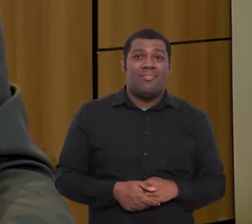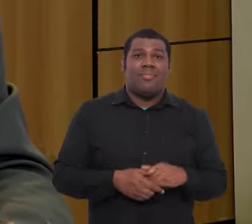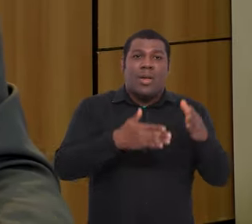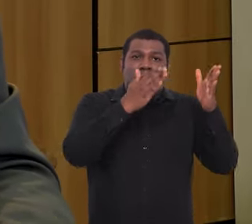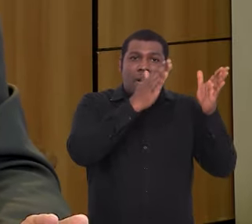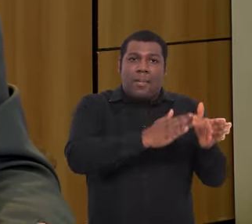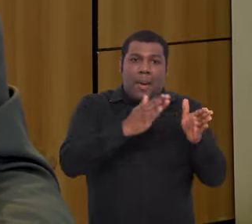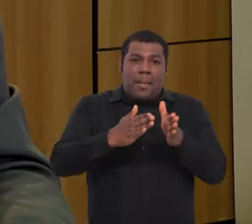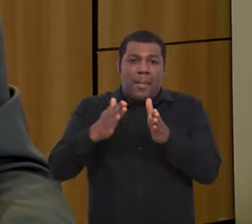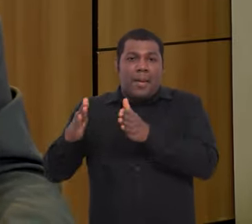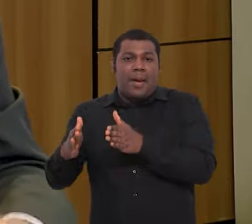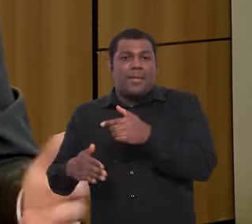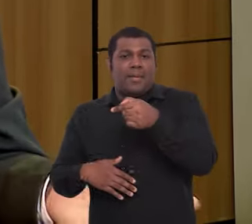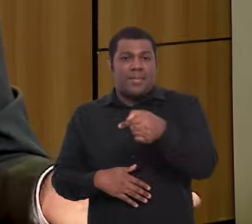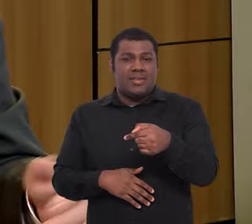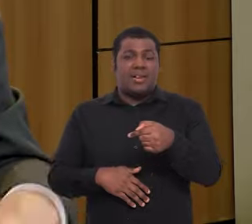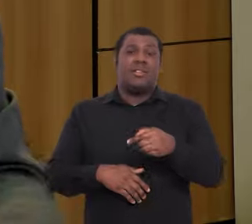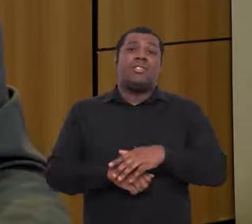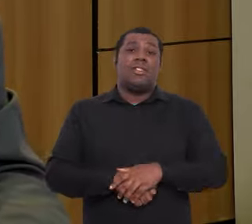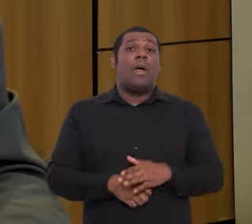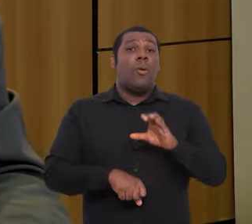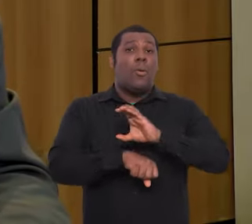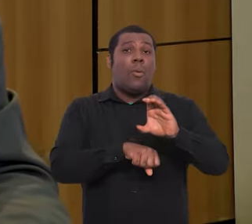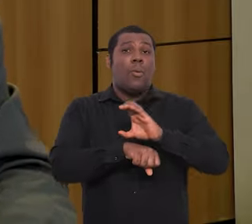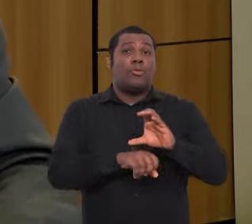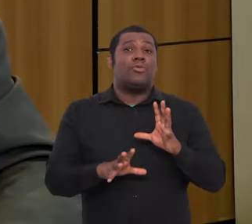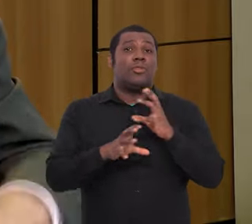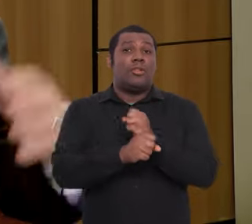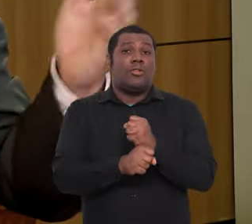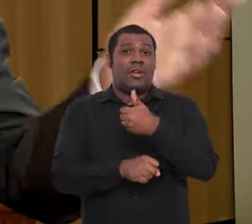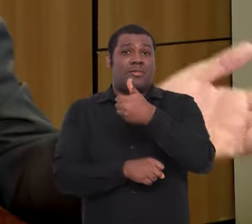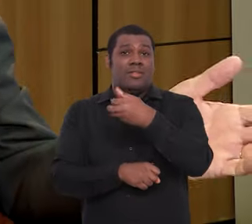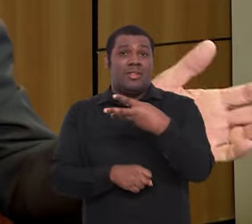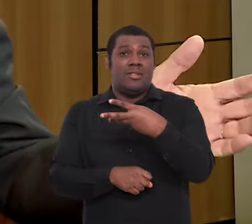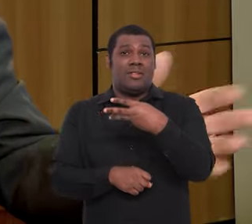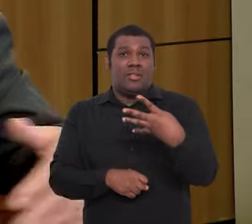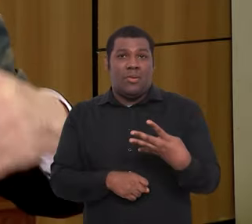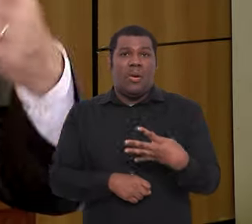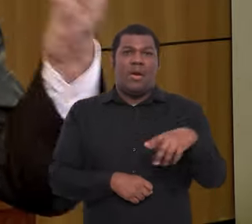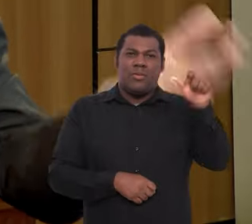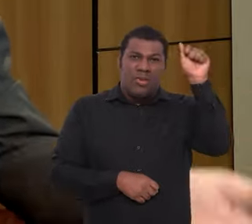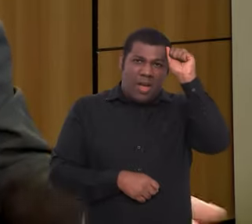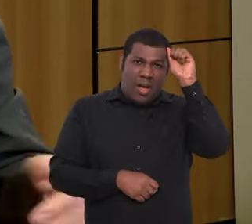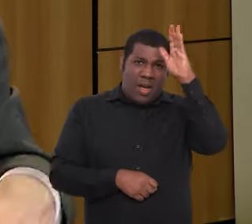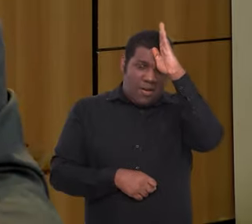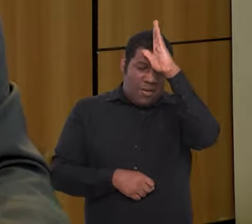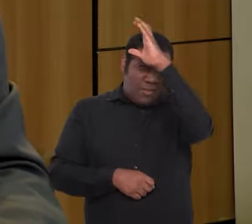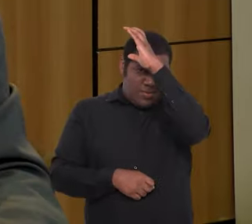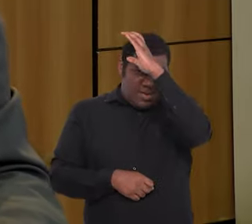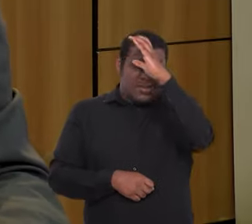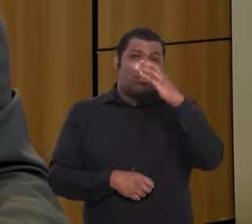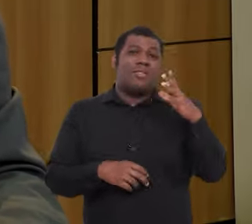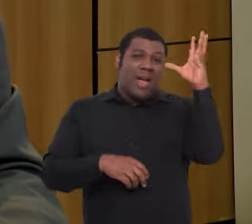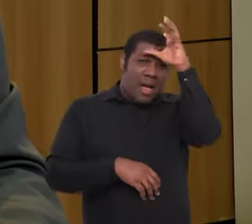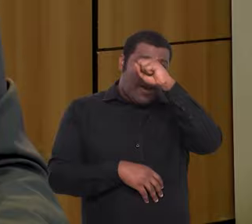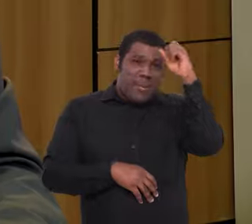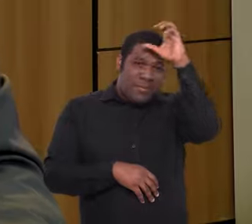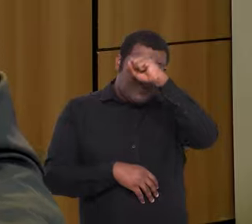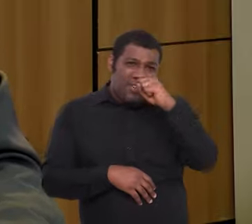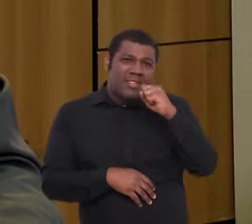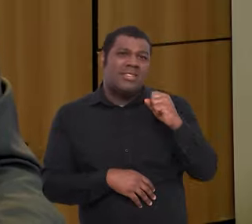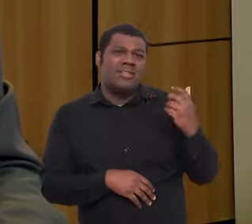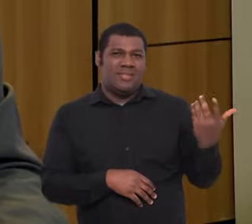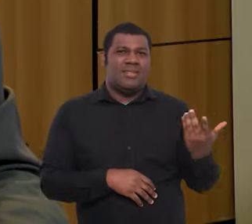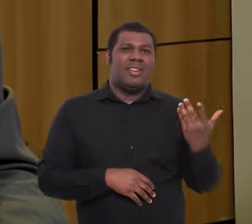trilhas sete trilhas 134 cursos ao todo do letramento ou seja da alfabetização digital até a